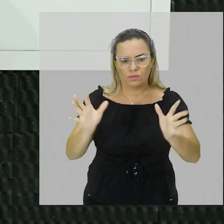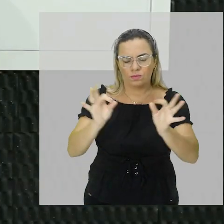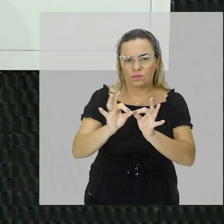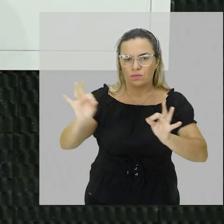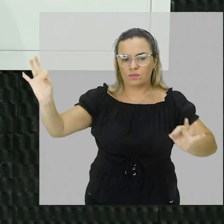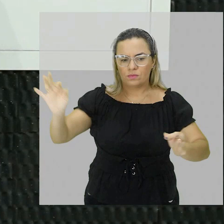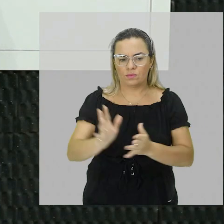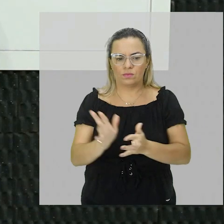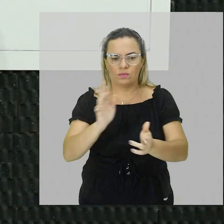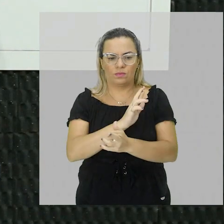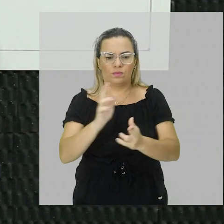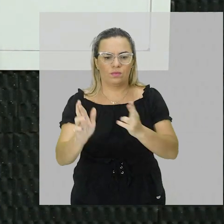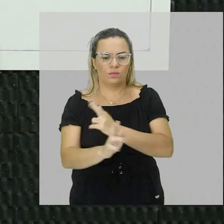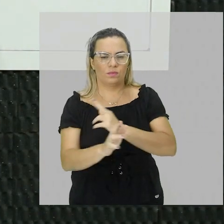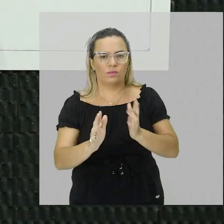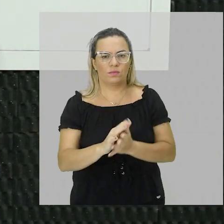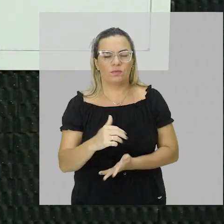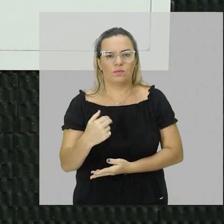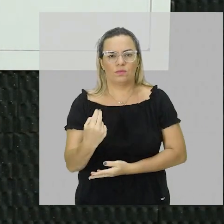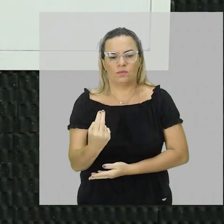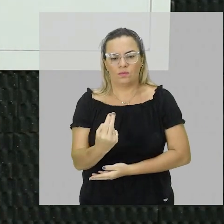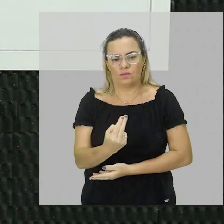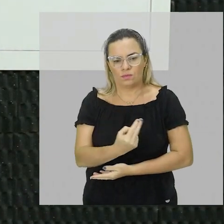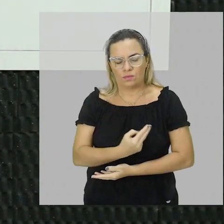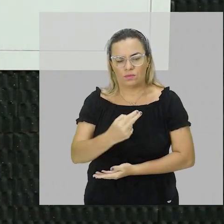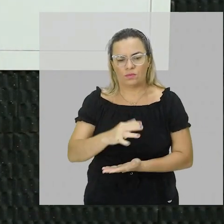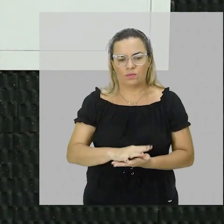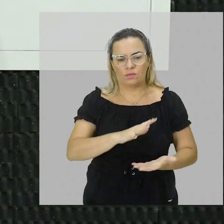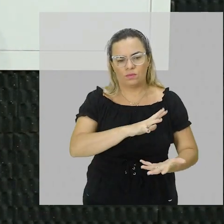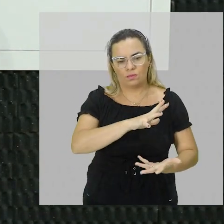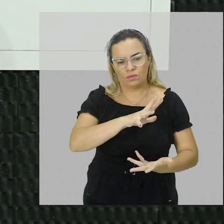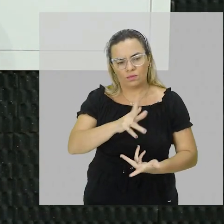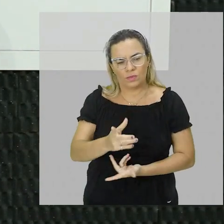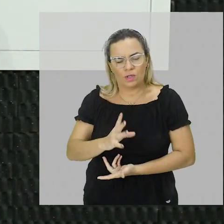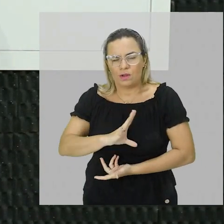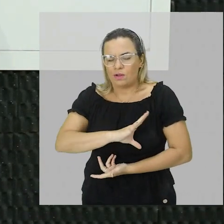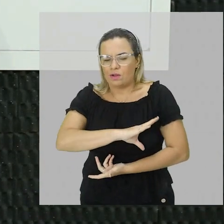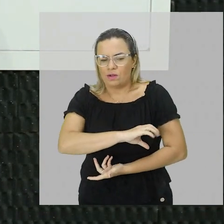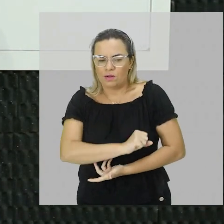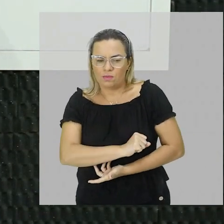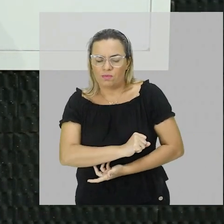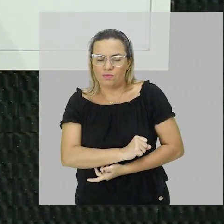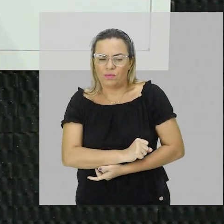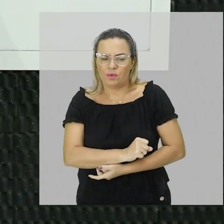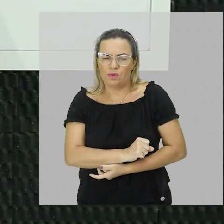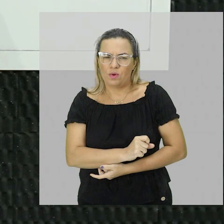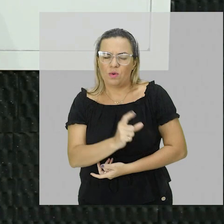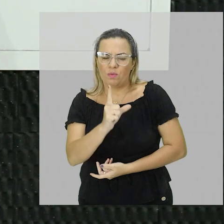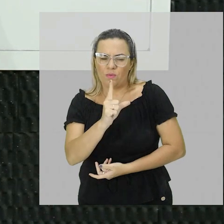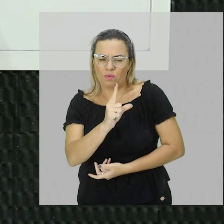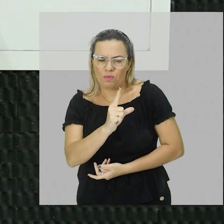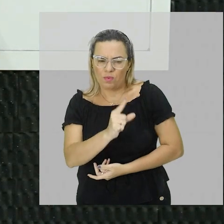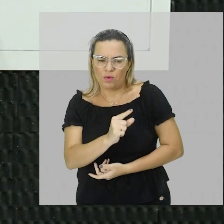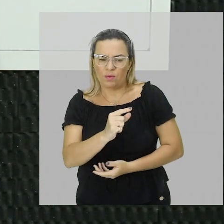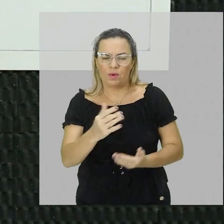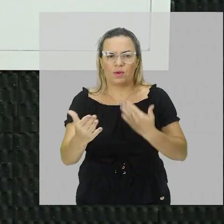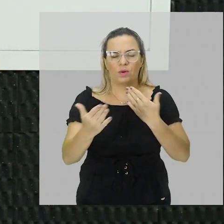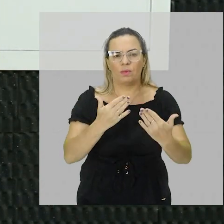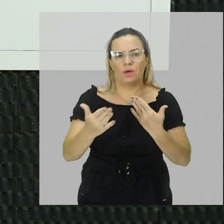distância em relação ao nosso planeta amado, pouco menos que a do Sol. Ou